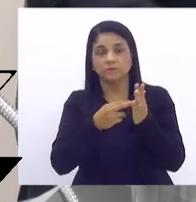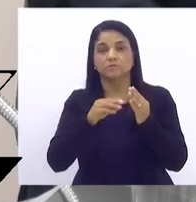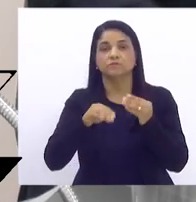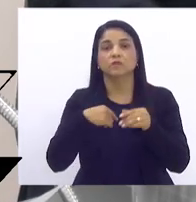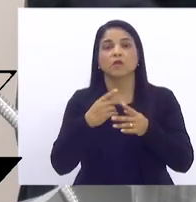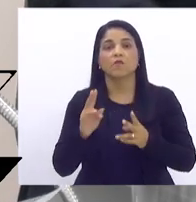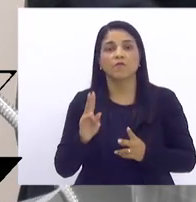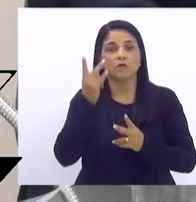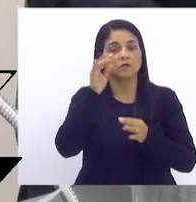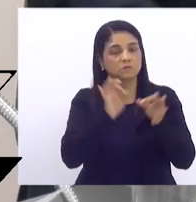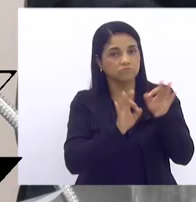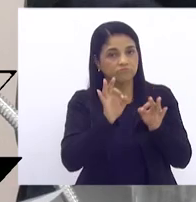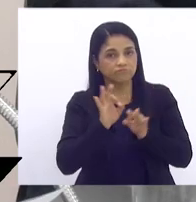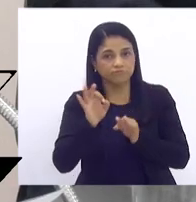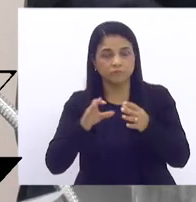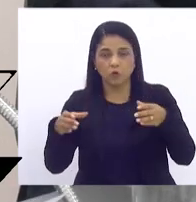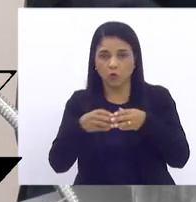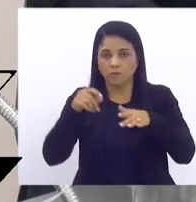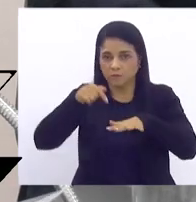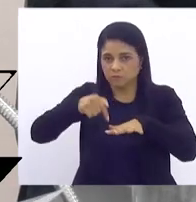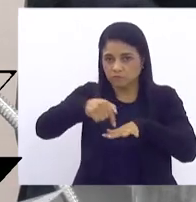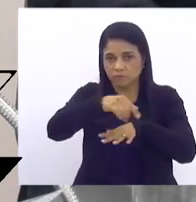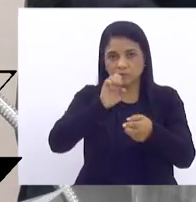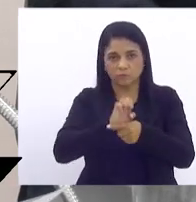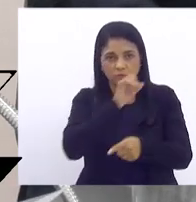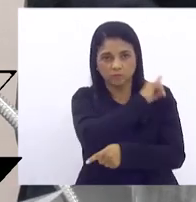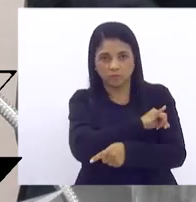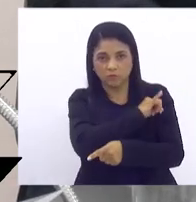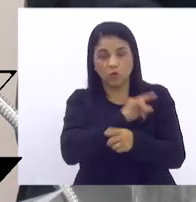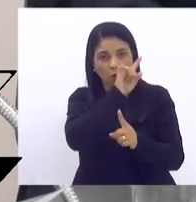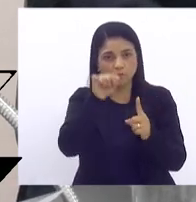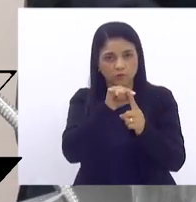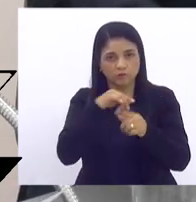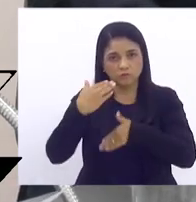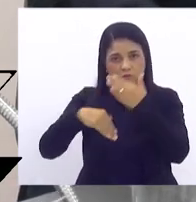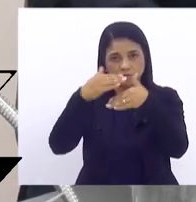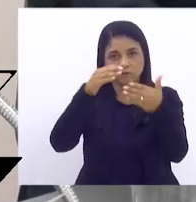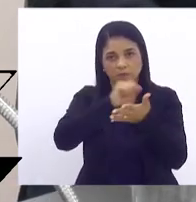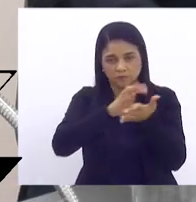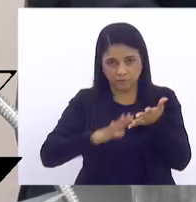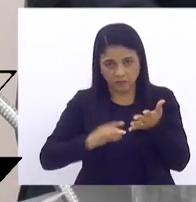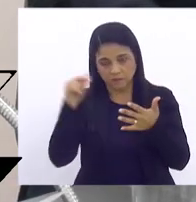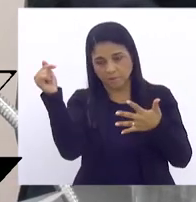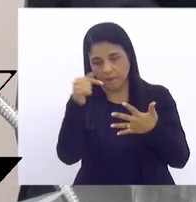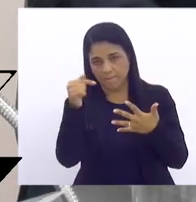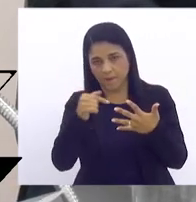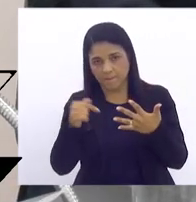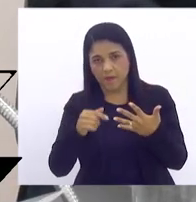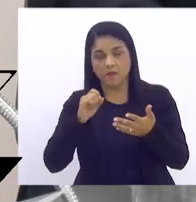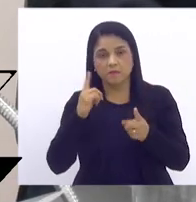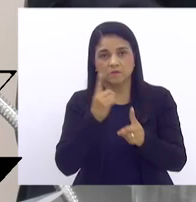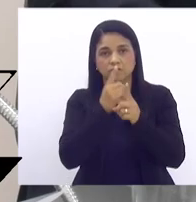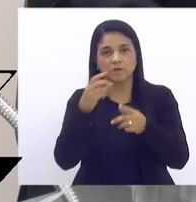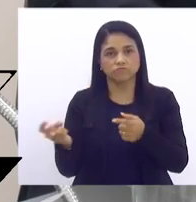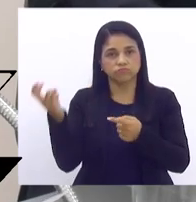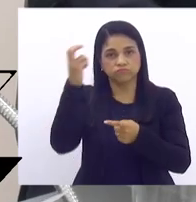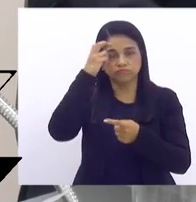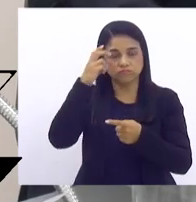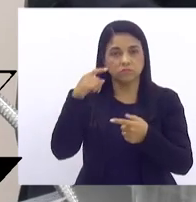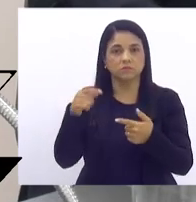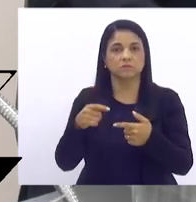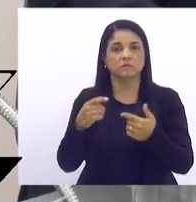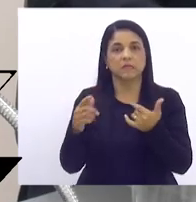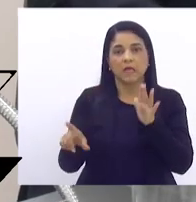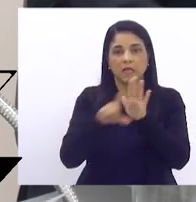Programa de Valorização das Comunidades Remanescentes de Quilombos do Estado do Rio de Janeiro, com o objetivo de desenvolvimento das seguintes atividades: identificar projetos culturais para enquadramento na lei